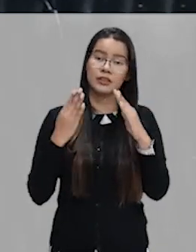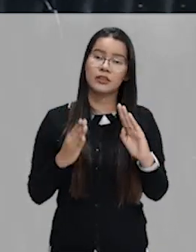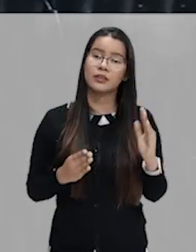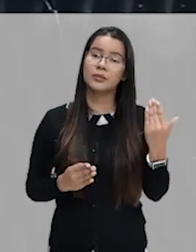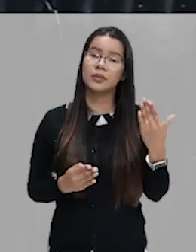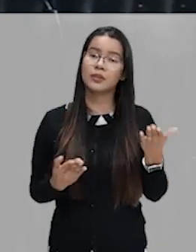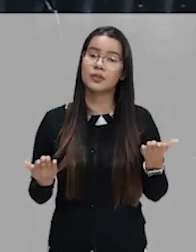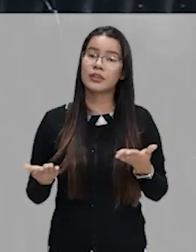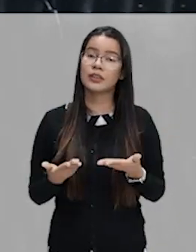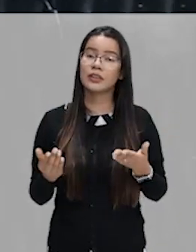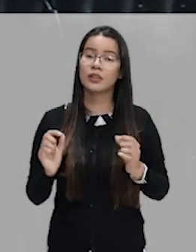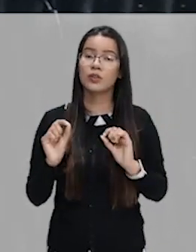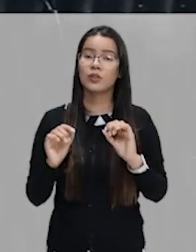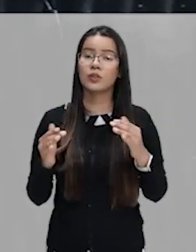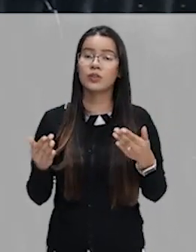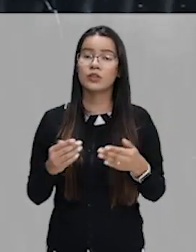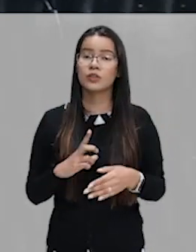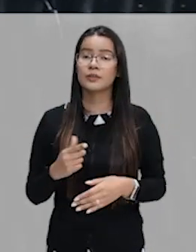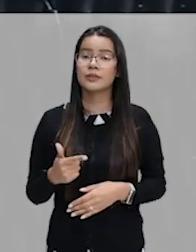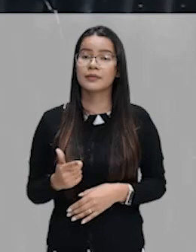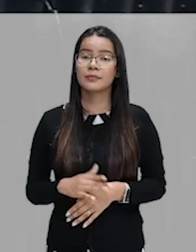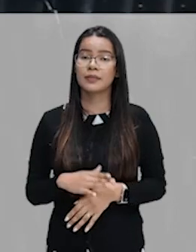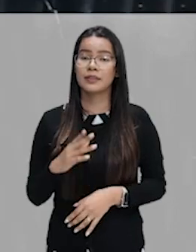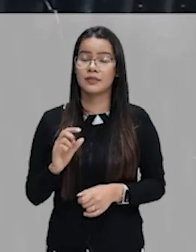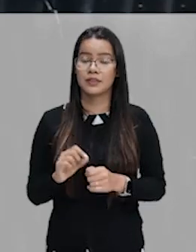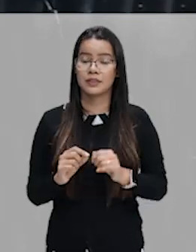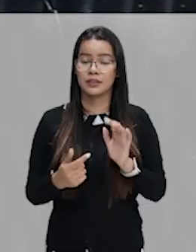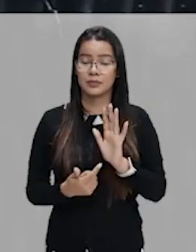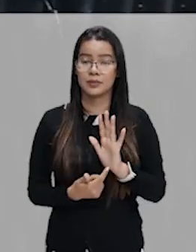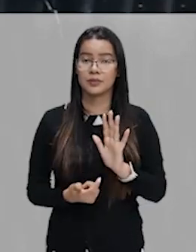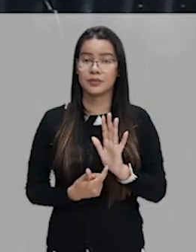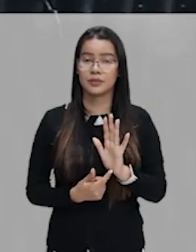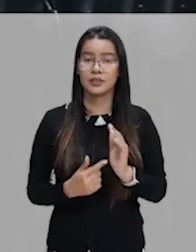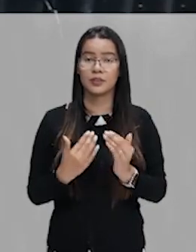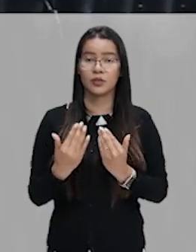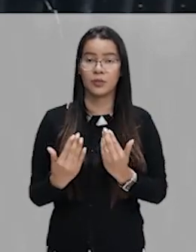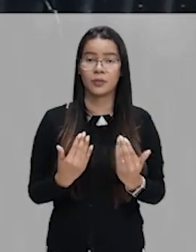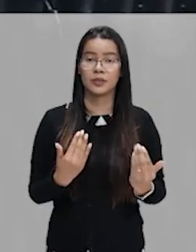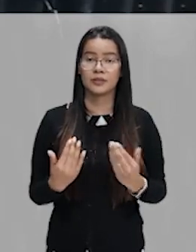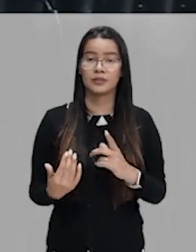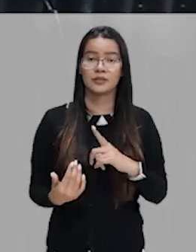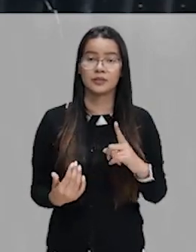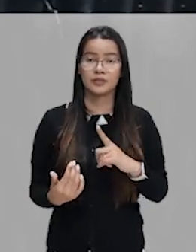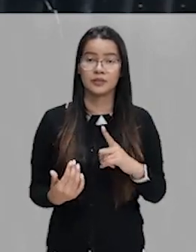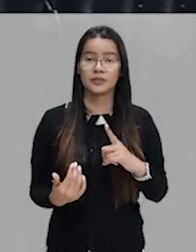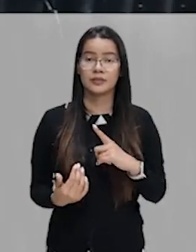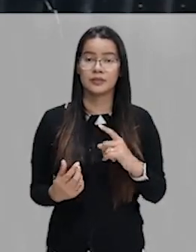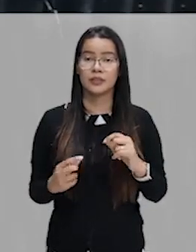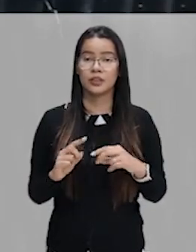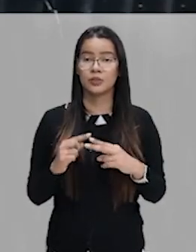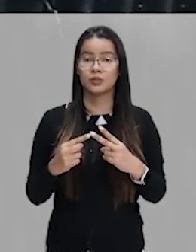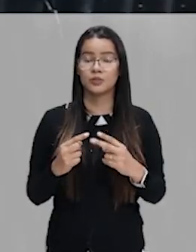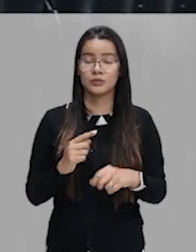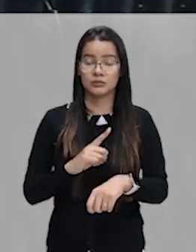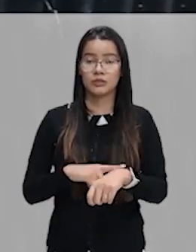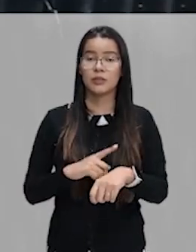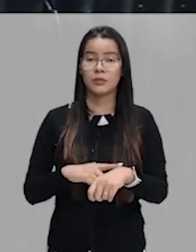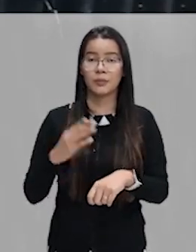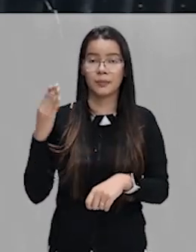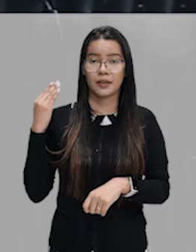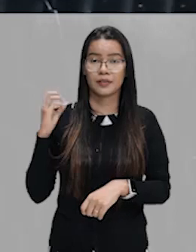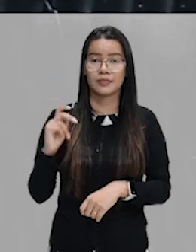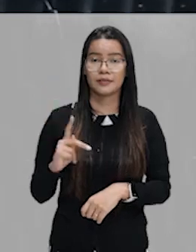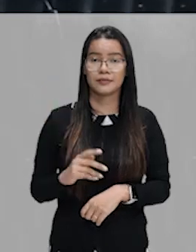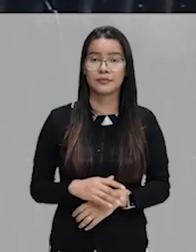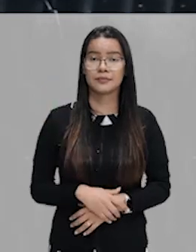o que não existe mais no tempo presente, fazendo essa demonstração e essa comparação da existência em um tempo